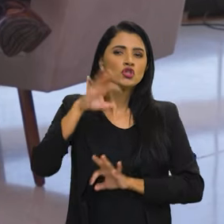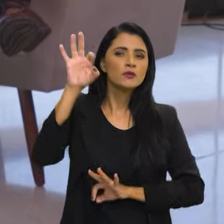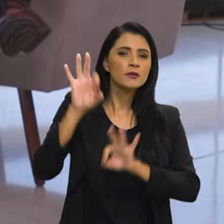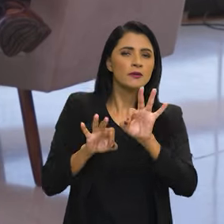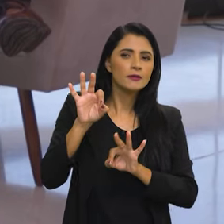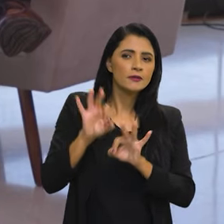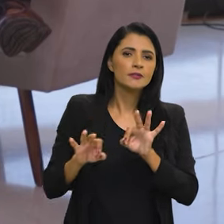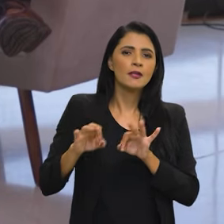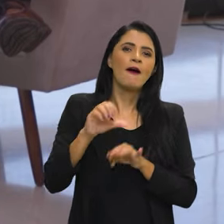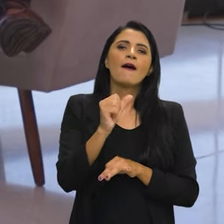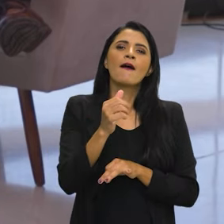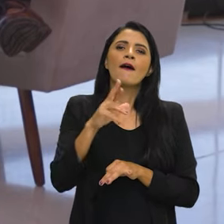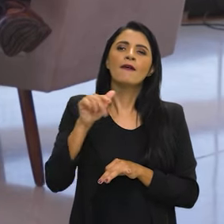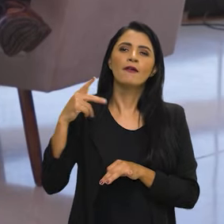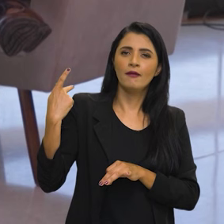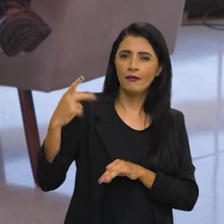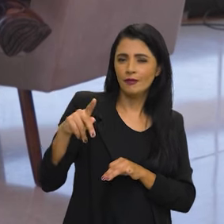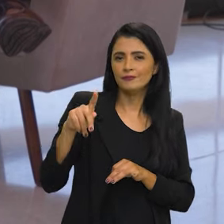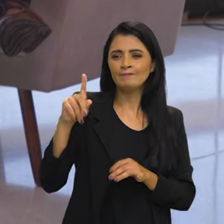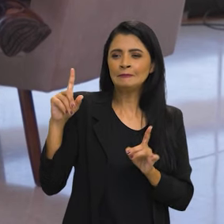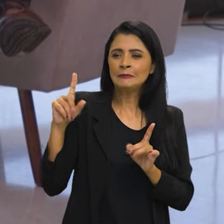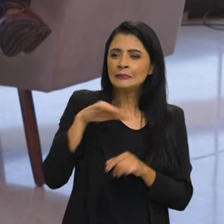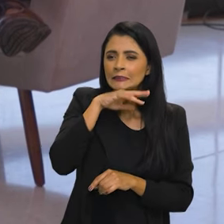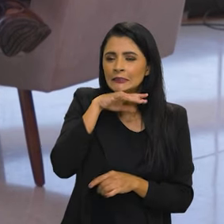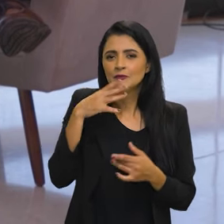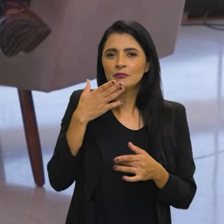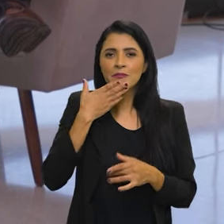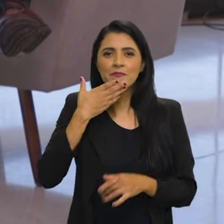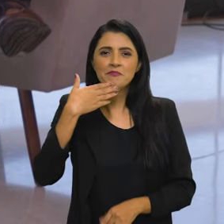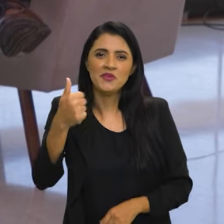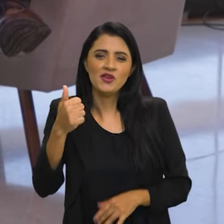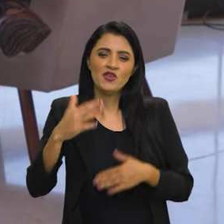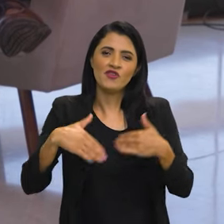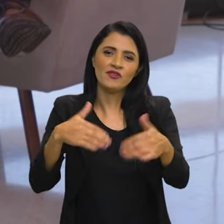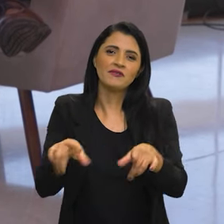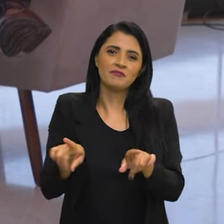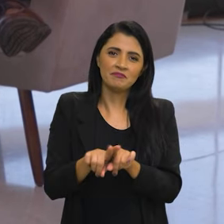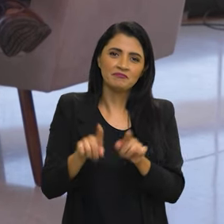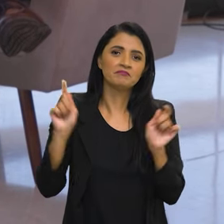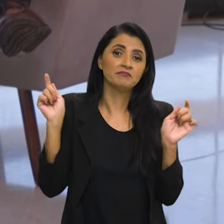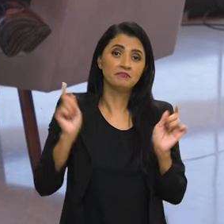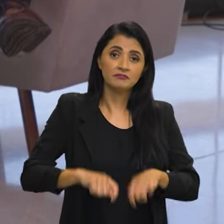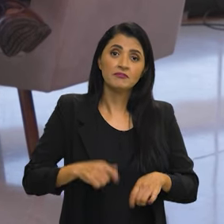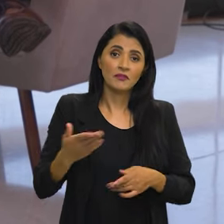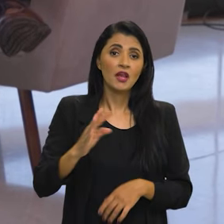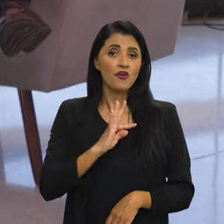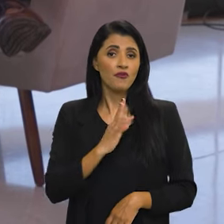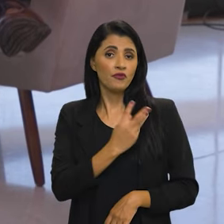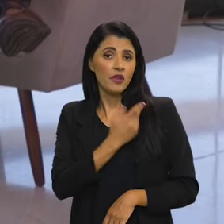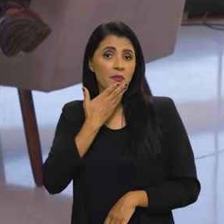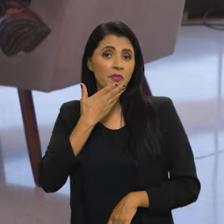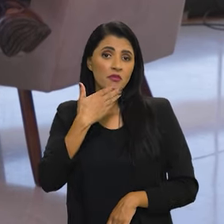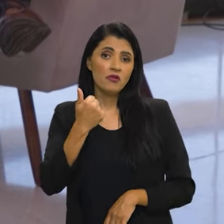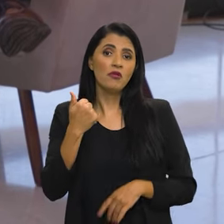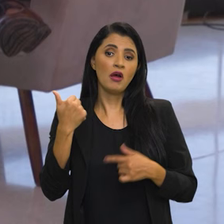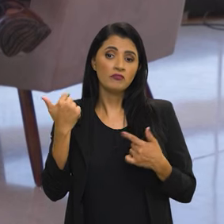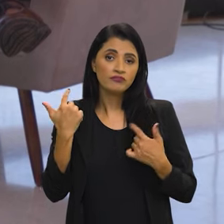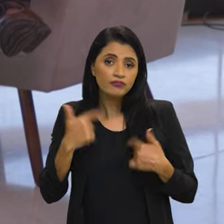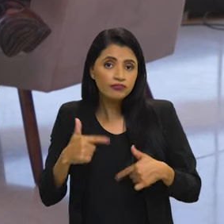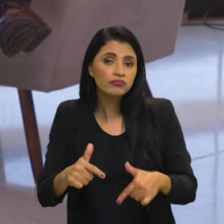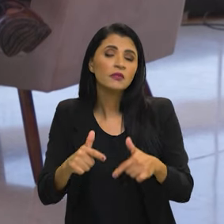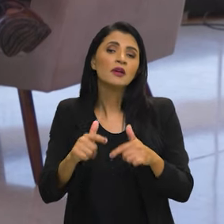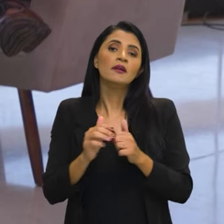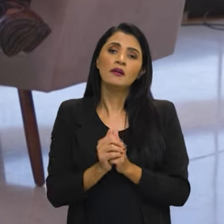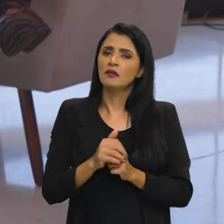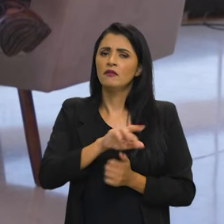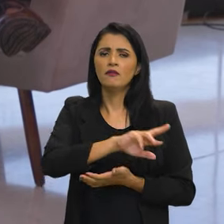organizar a carreira deles, que estava ruim, coisas básicas que melhoram o processo e vão melhorar a capacidade da FUNAI funcionar. Isso a gente tem